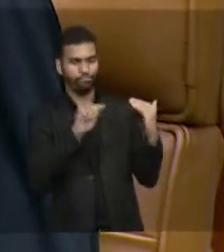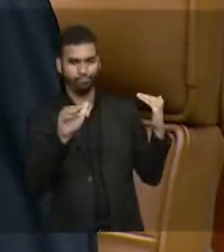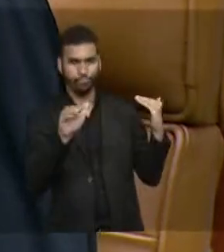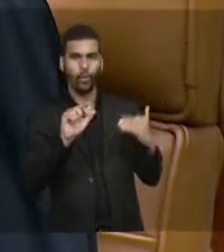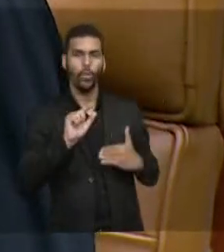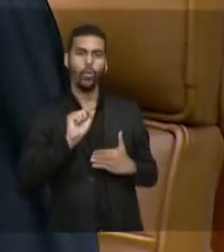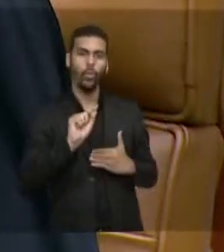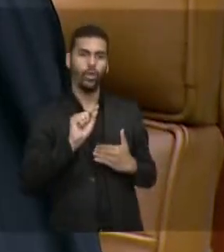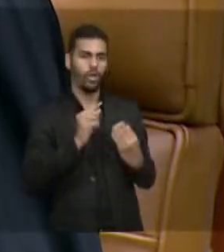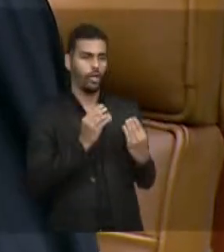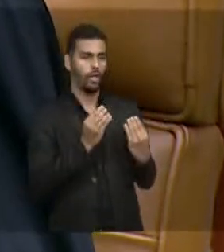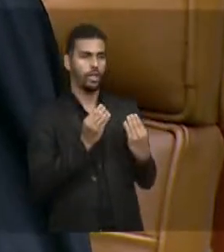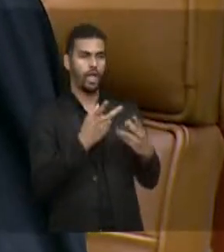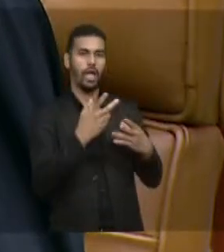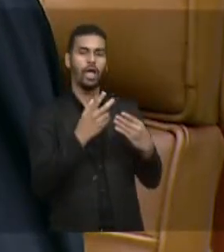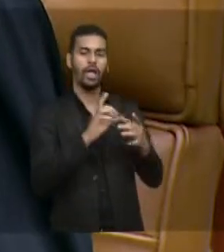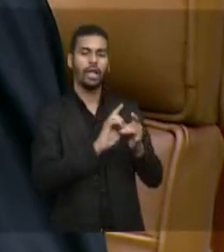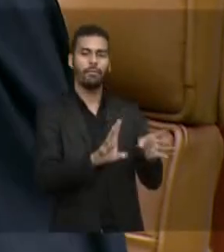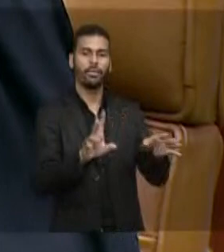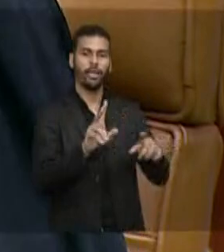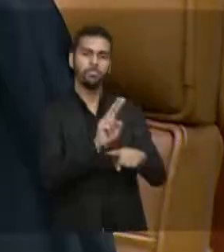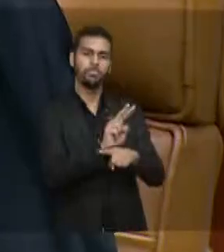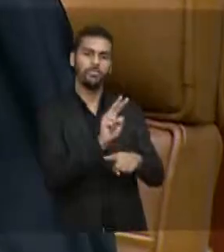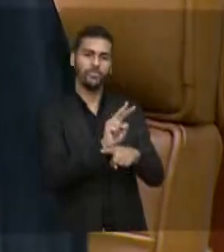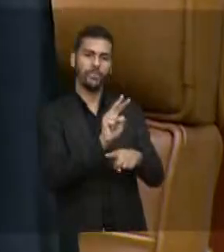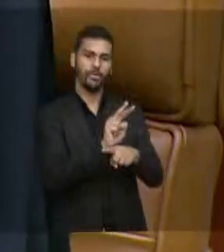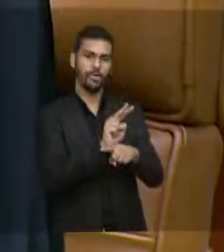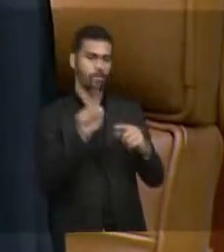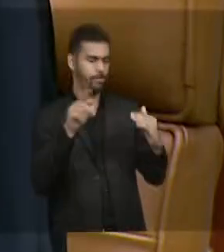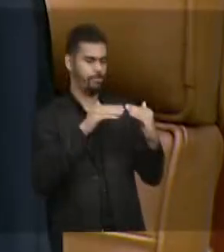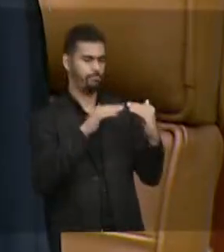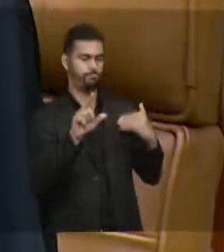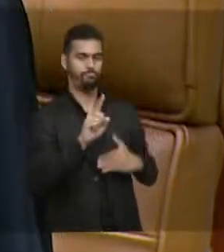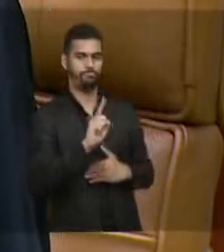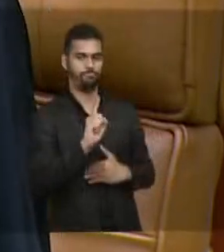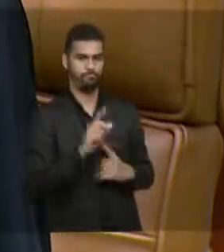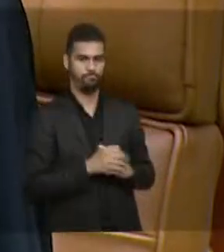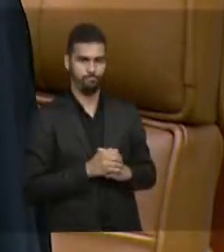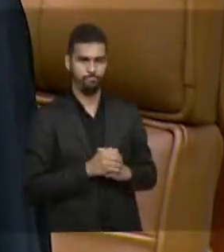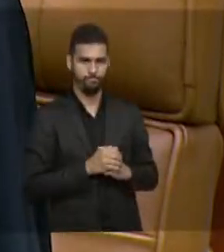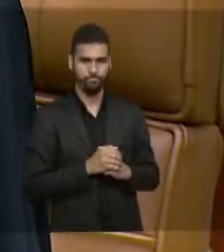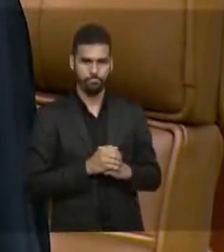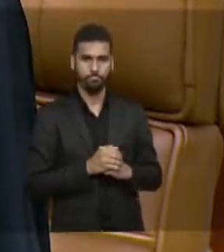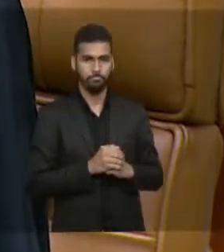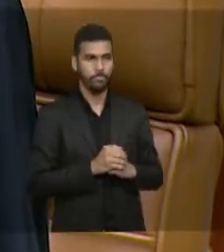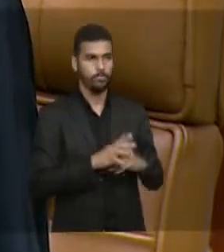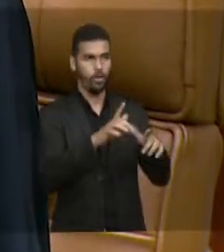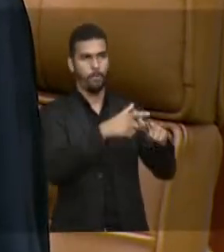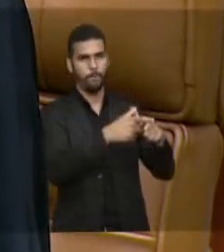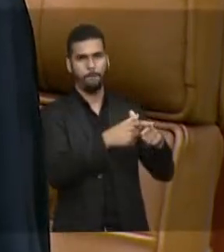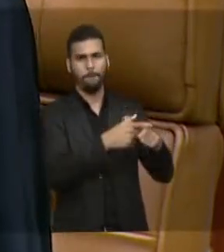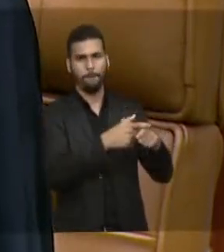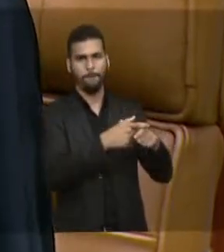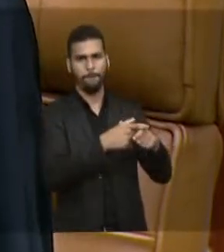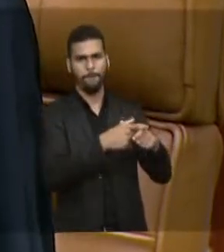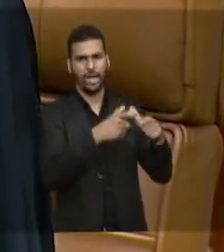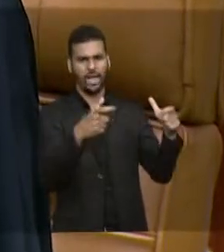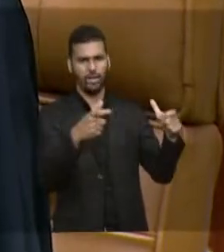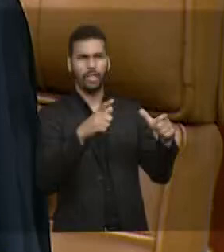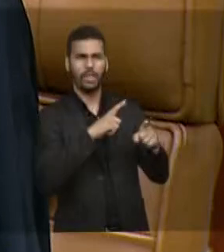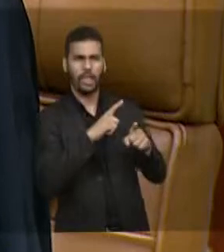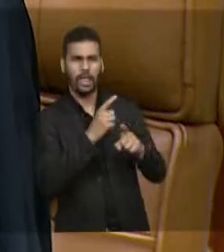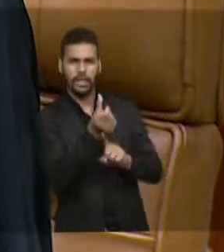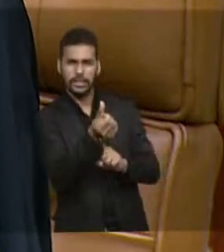a concessão é da liberdade é provisória na maioria dos casos salvos